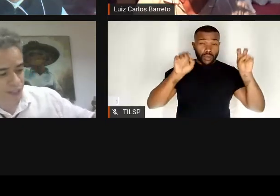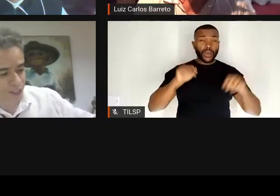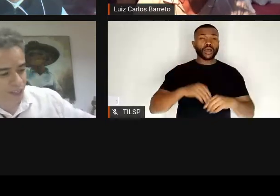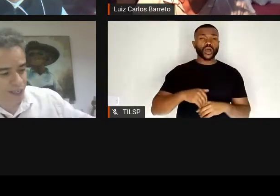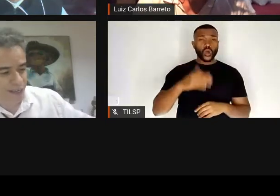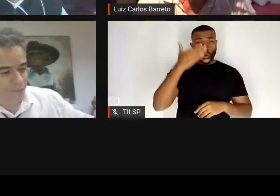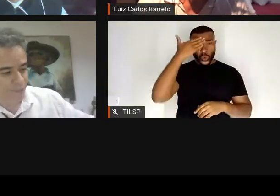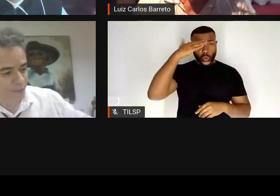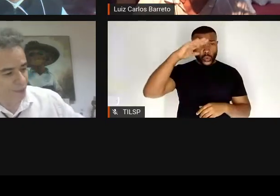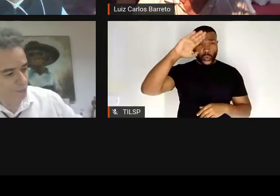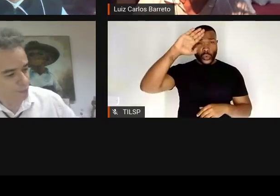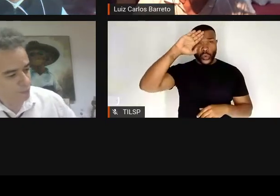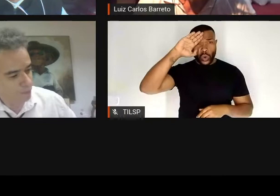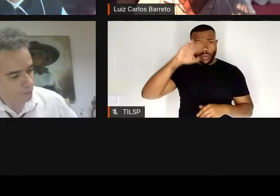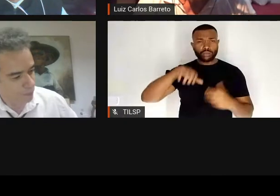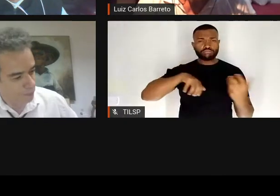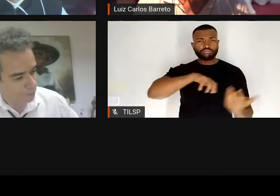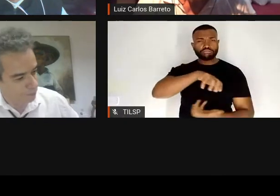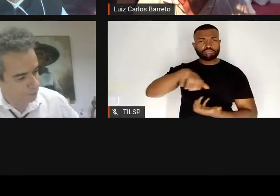isso com maestria.